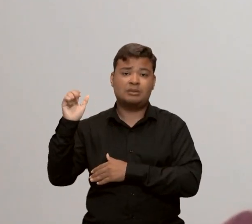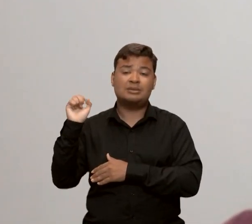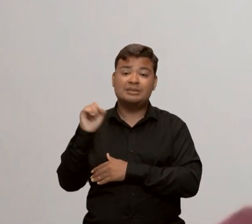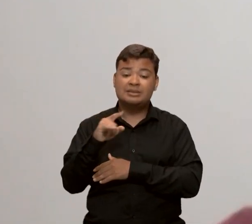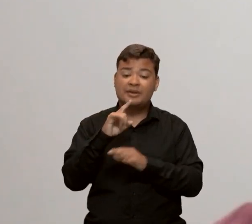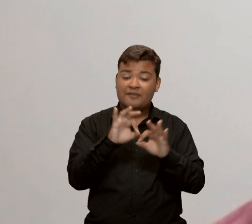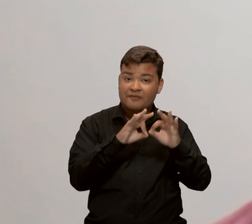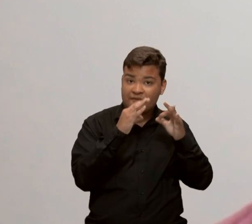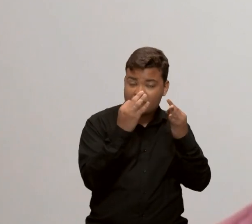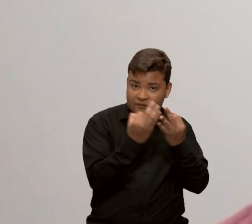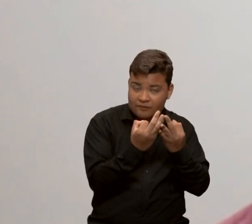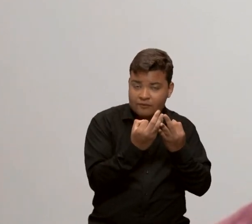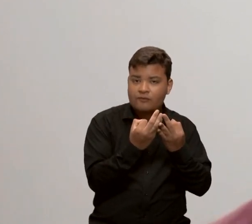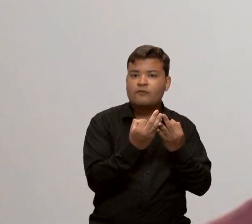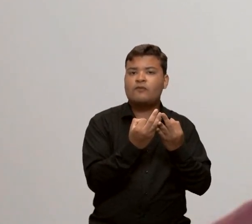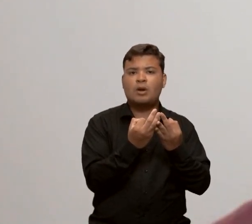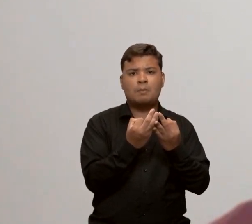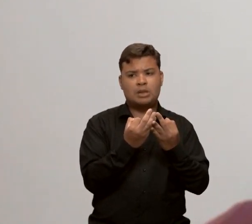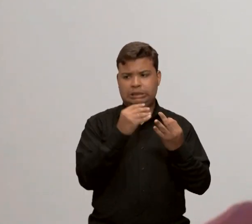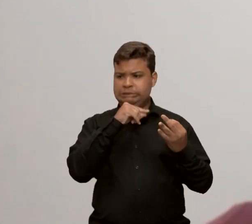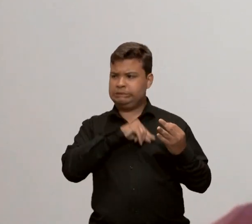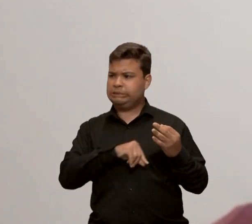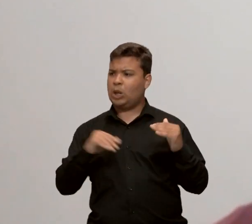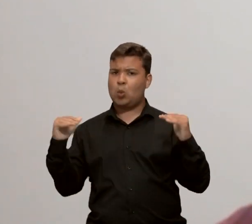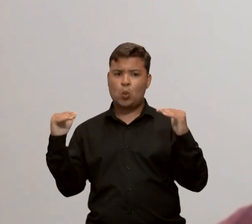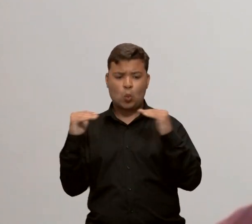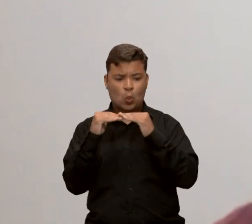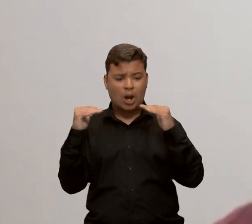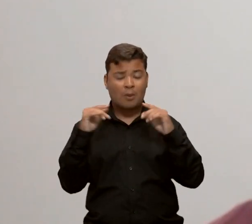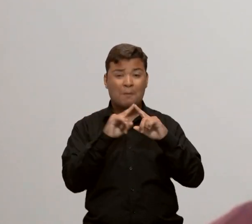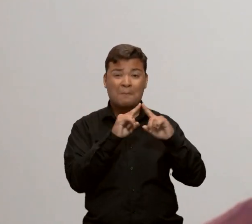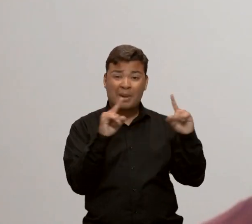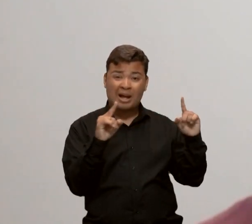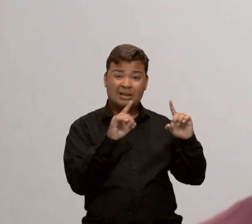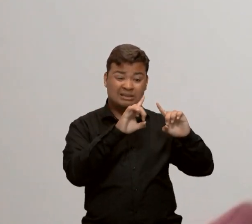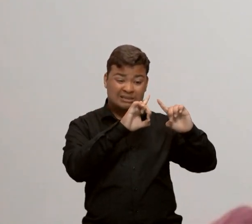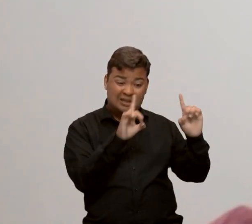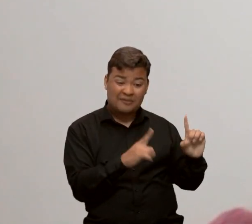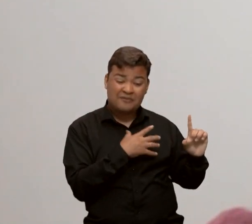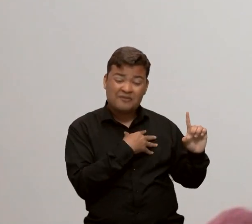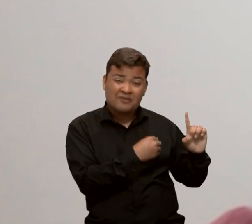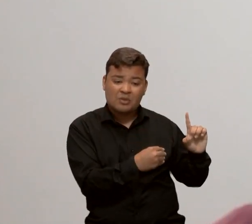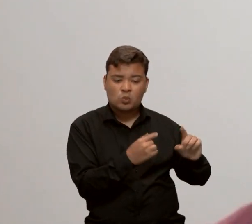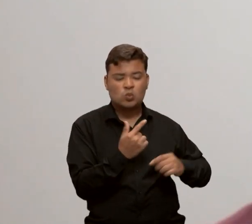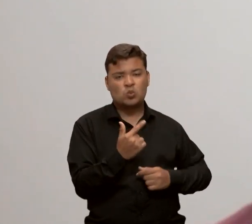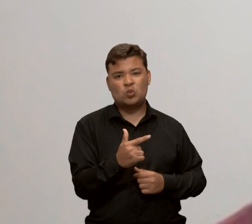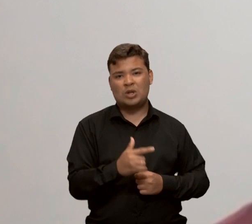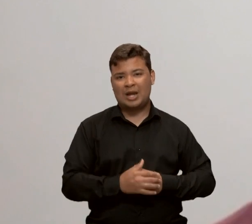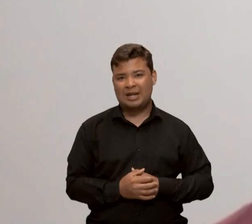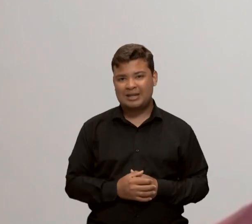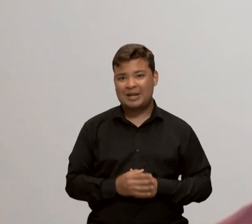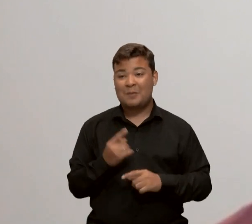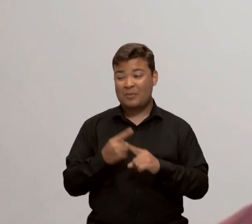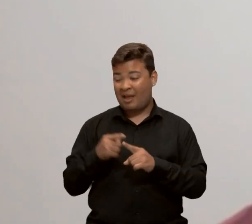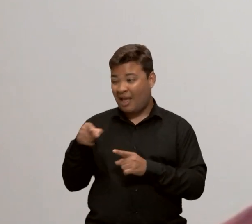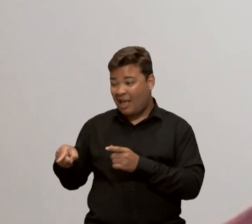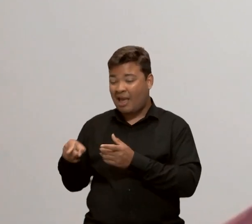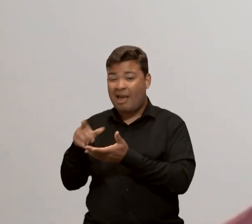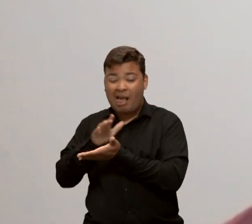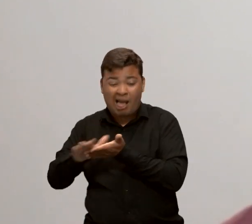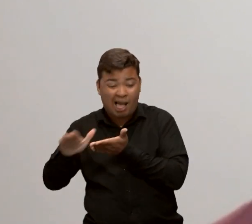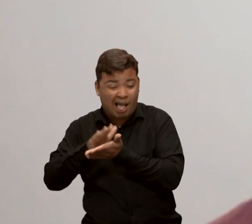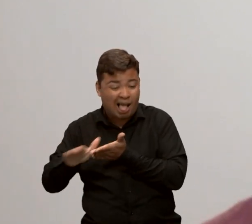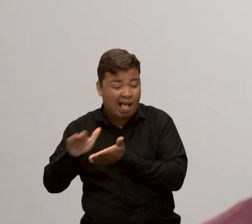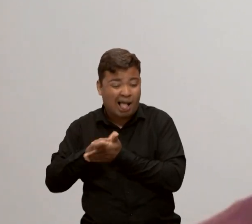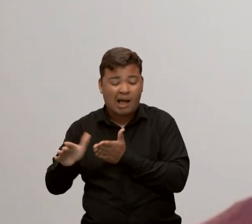financeira, com um filho que não seja um filho especial. Porque essa família vai ter um gasto além, né, para